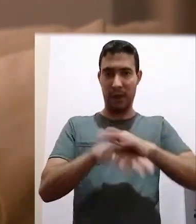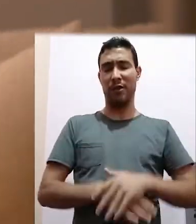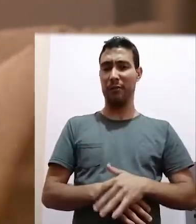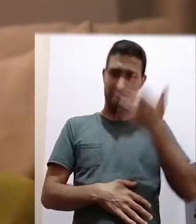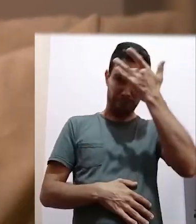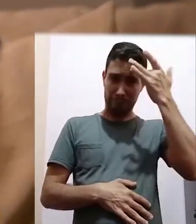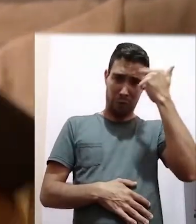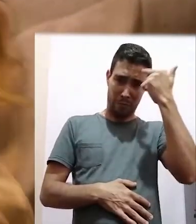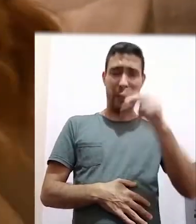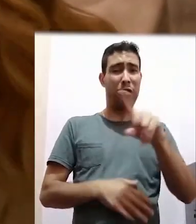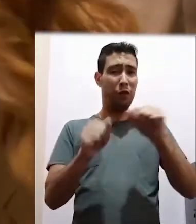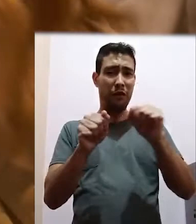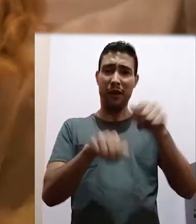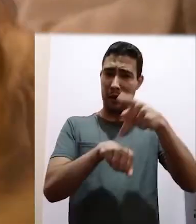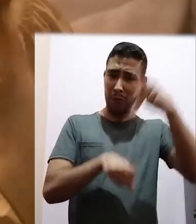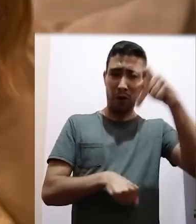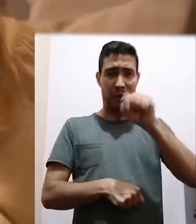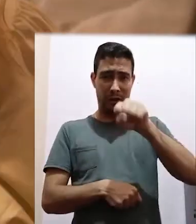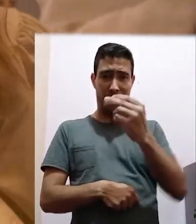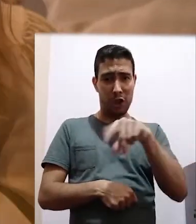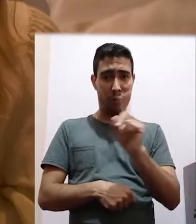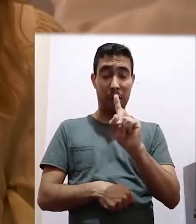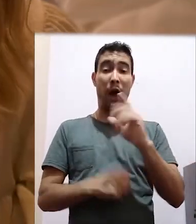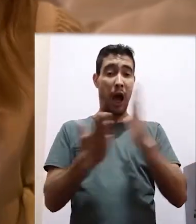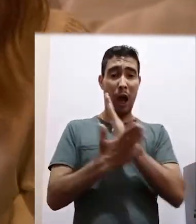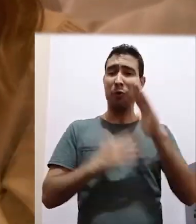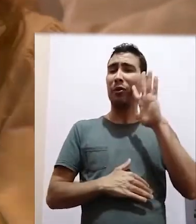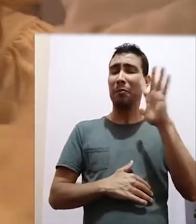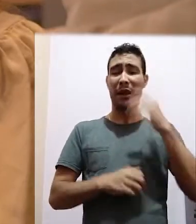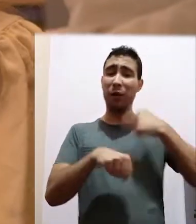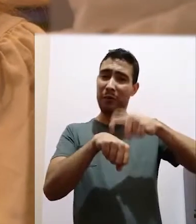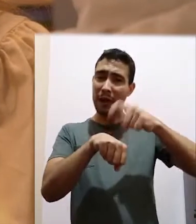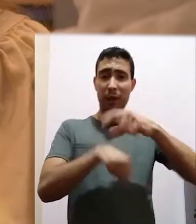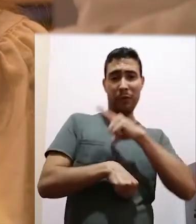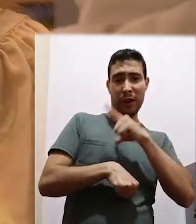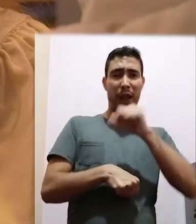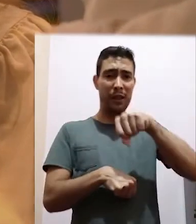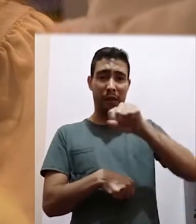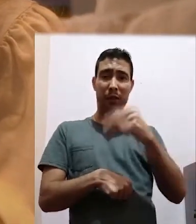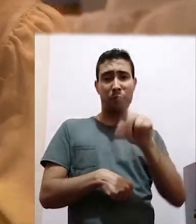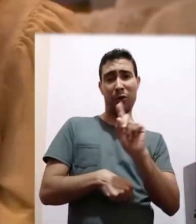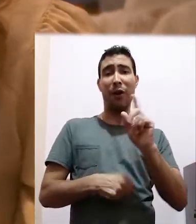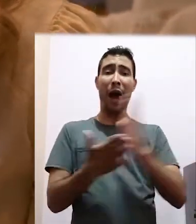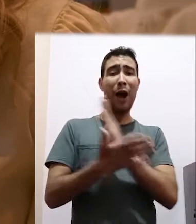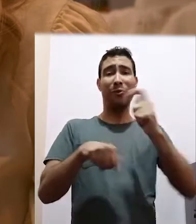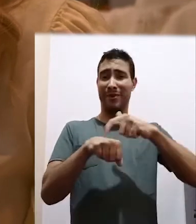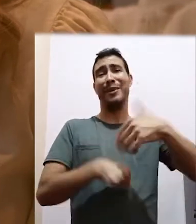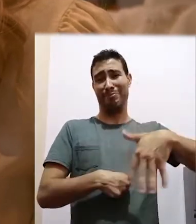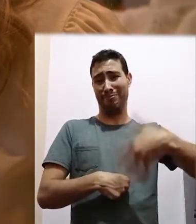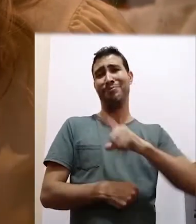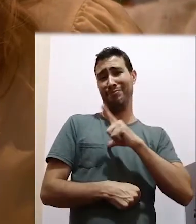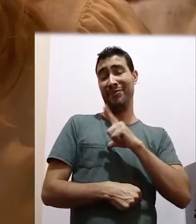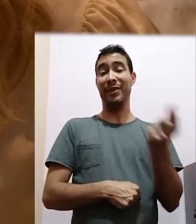mundo que está pensando se vai ou não cursar uma pós-graduação leve em consideração é a disponibilidade do tempo. Eu sei, ele é escasso para